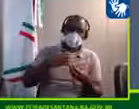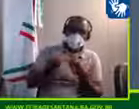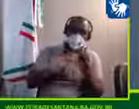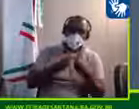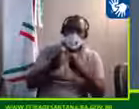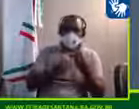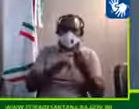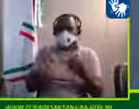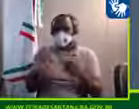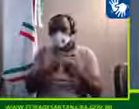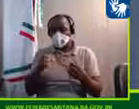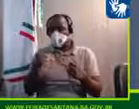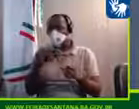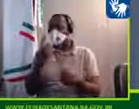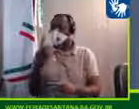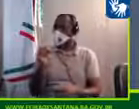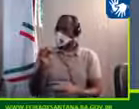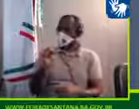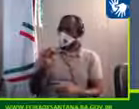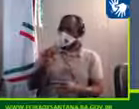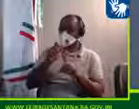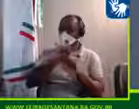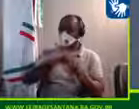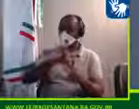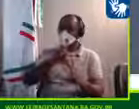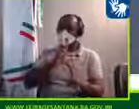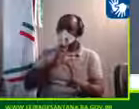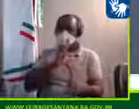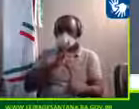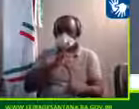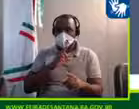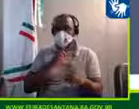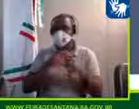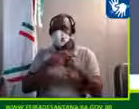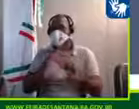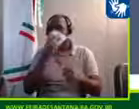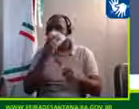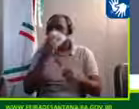dados referentes ao dia 18. Né? Portanto, aqui,